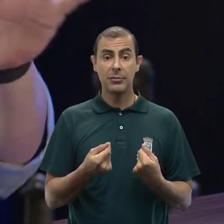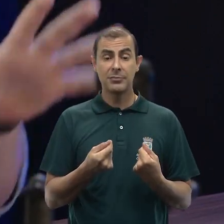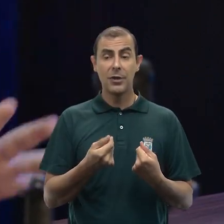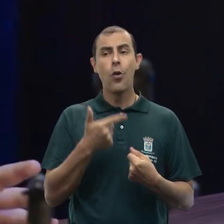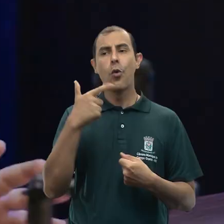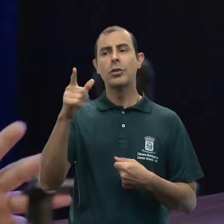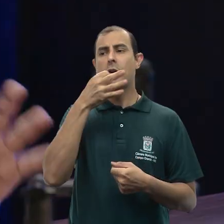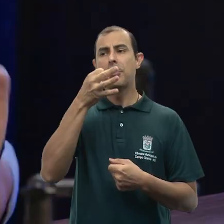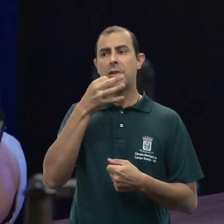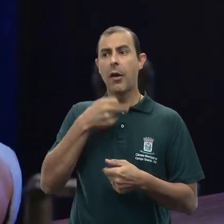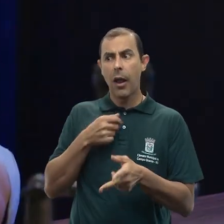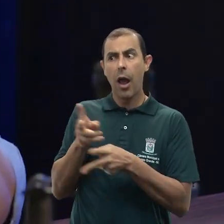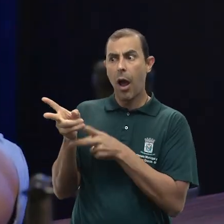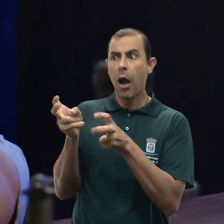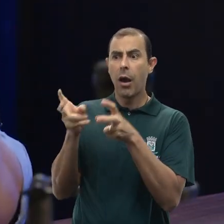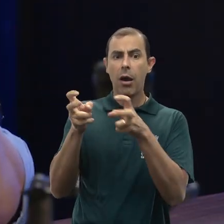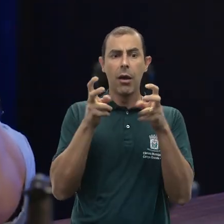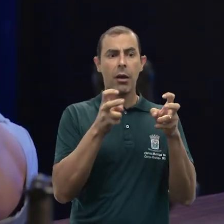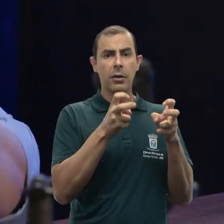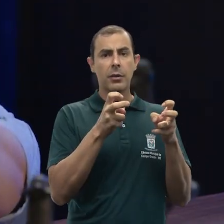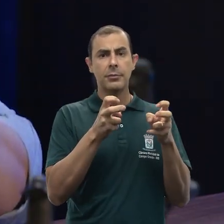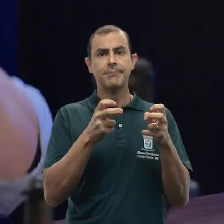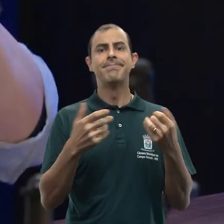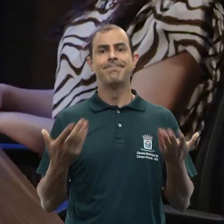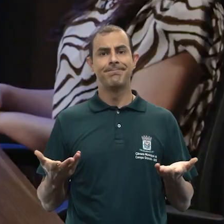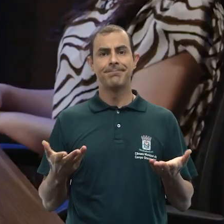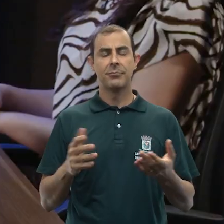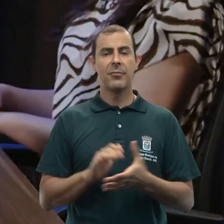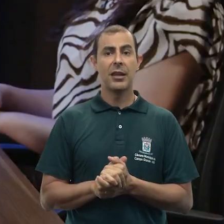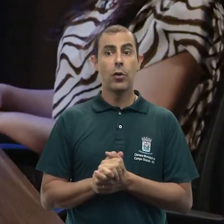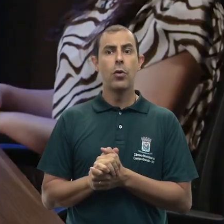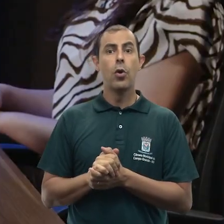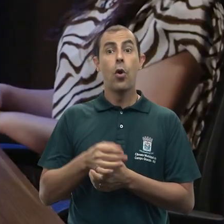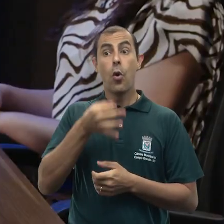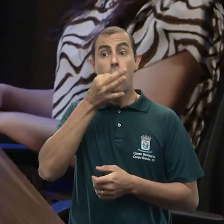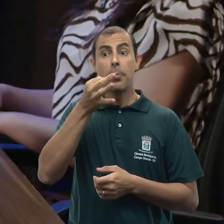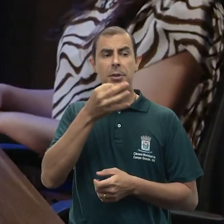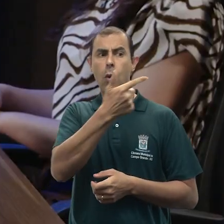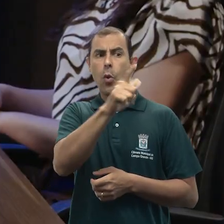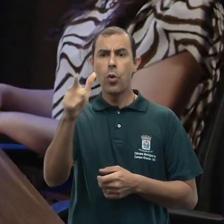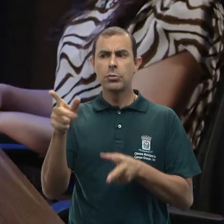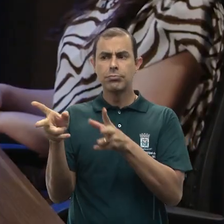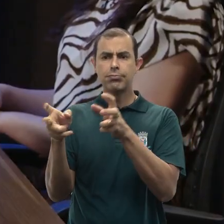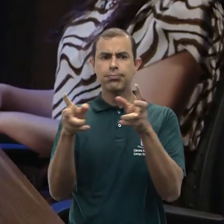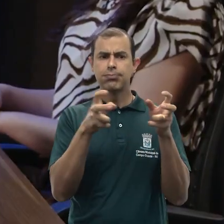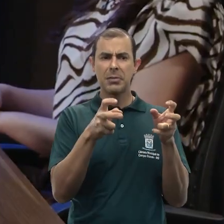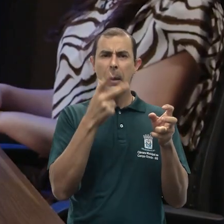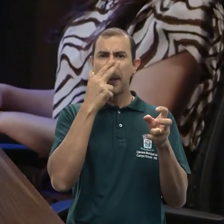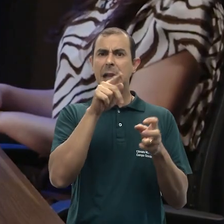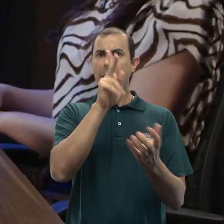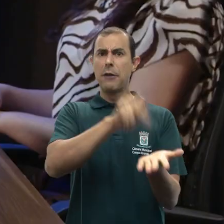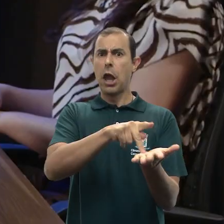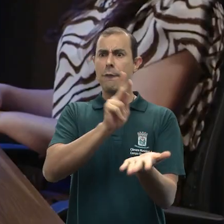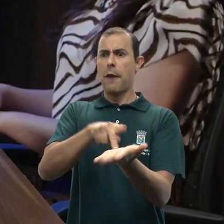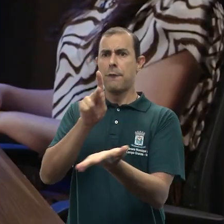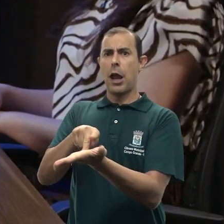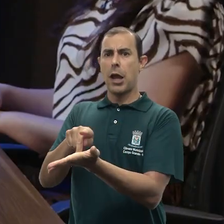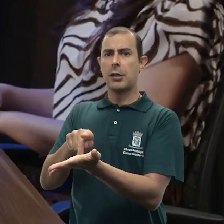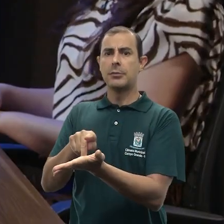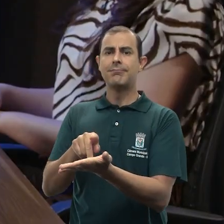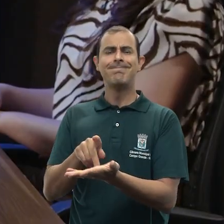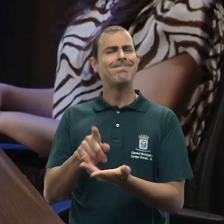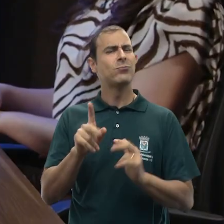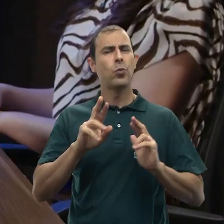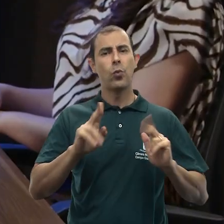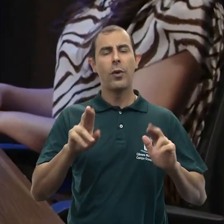na opinião dos outros. E ouvir a opinião dos outros faz com que isso vire uma verdade para ele. Então por